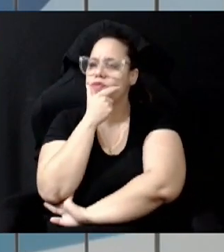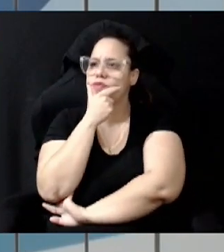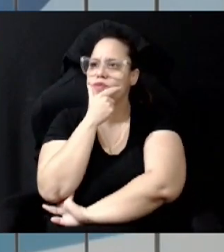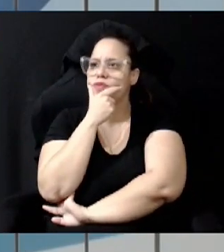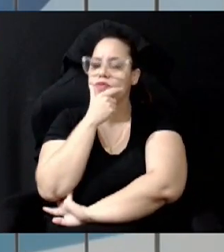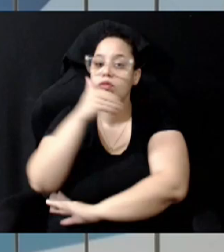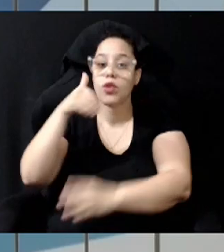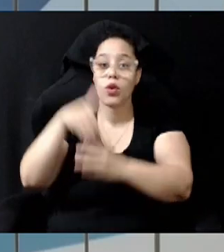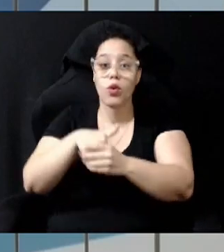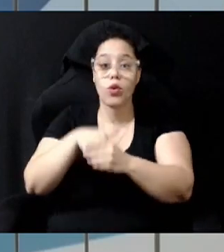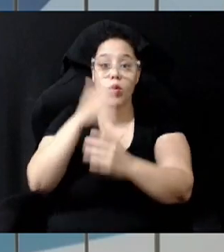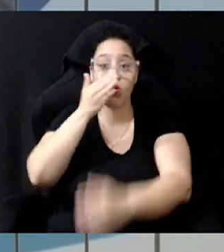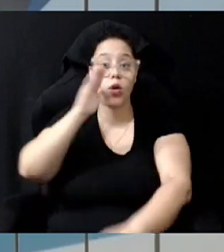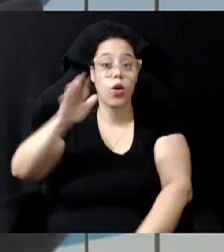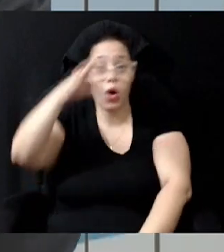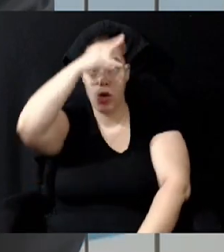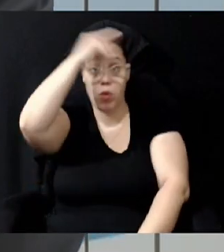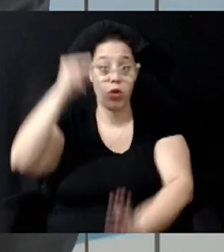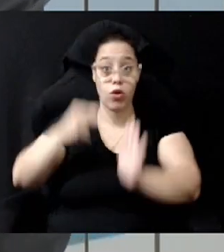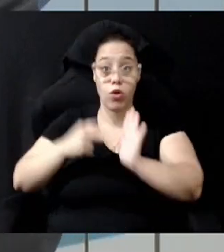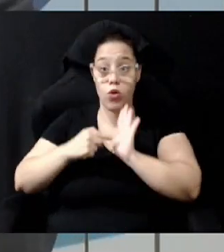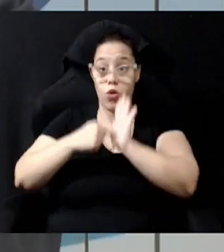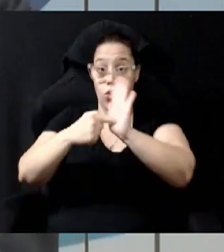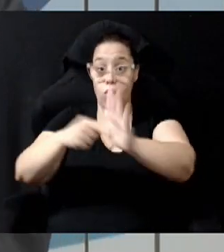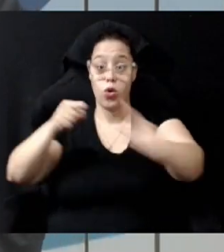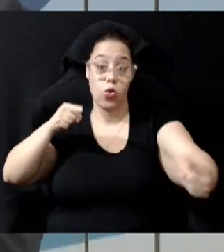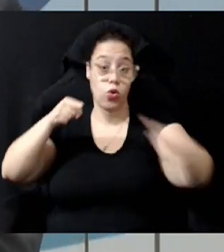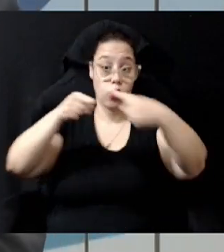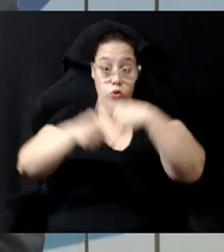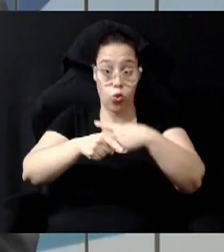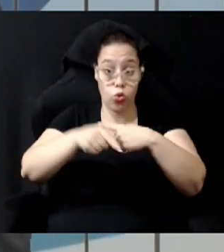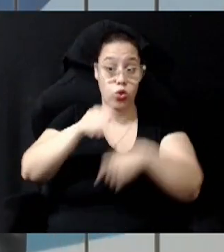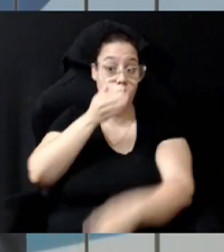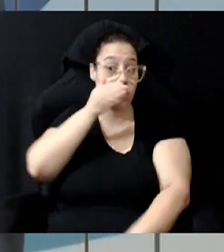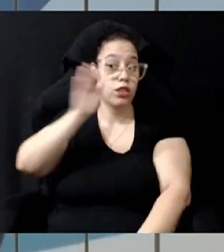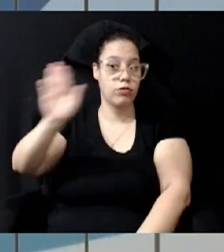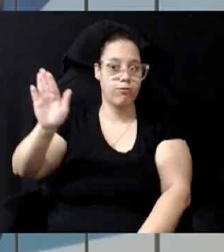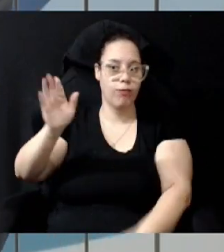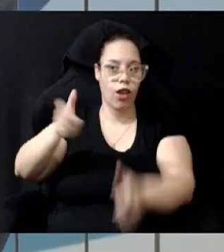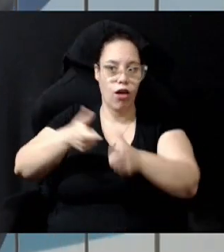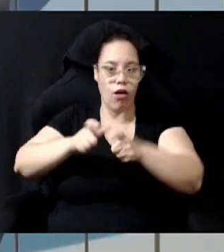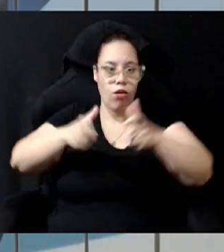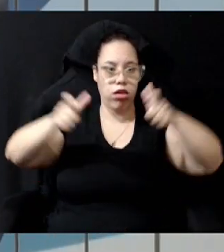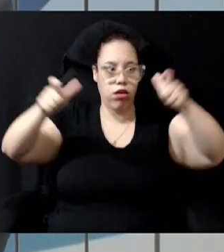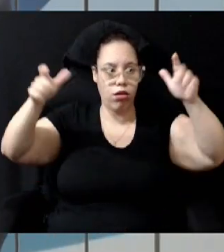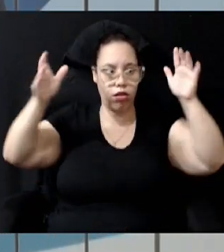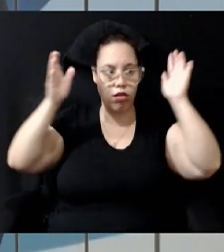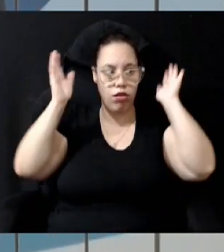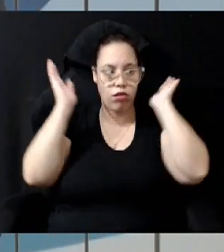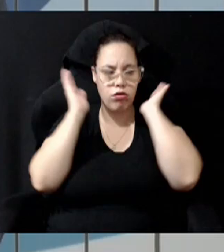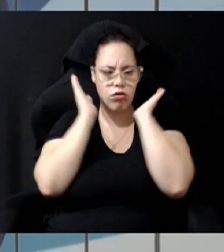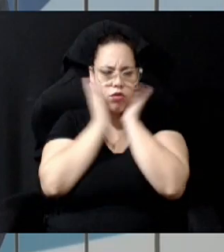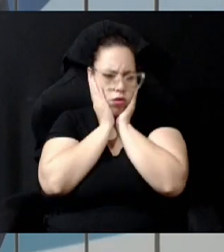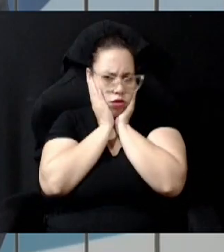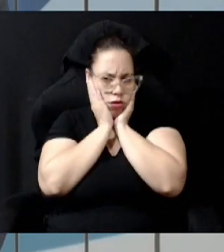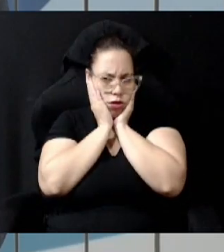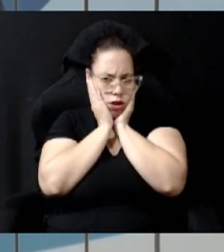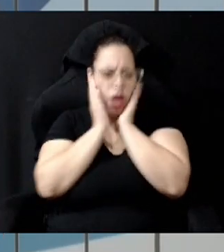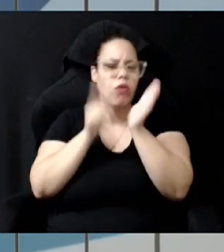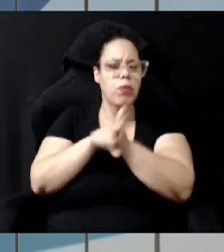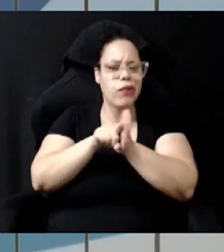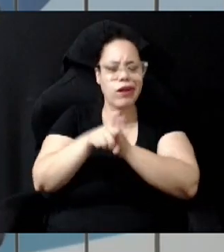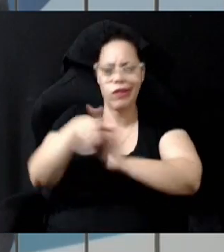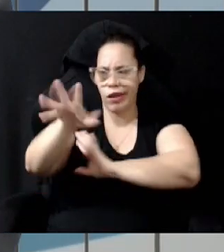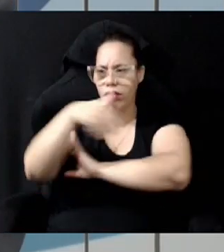prefeito apresentavam contra os outros candidatos tinha aumentado muito. Né? E a maioria e eu fui pesquisar, e a maioria